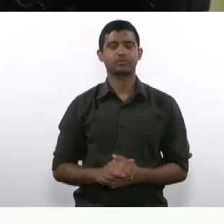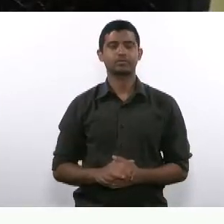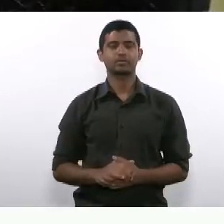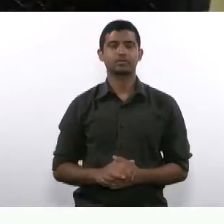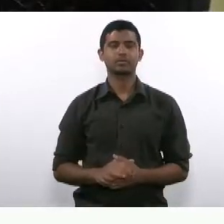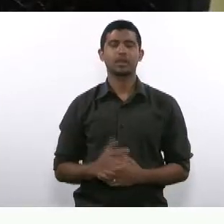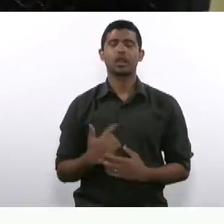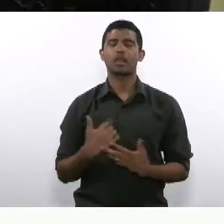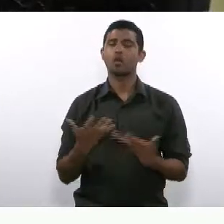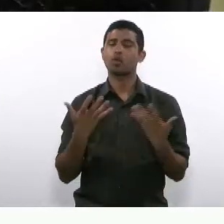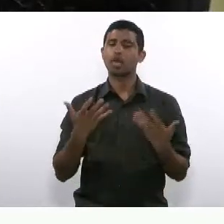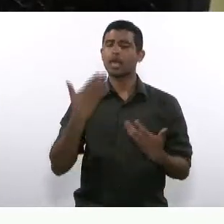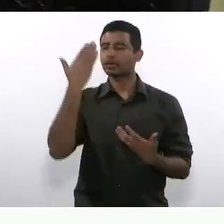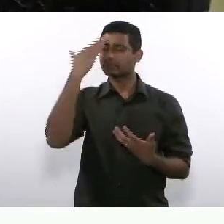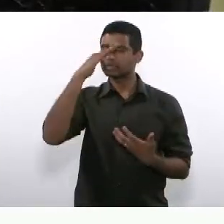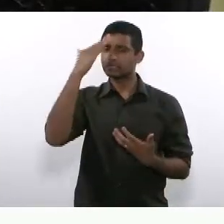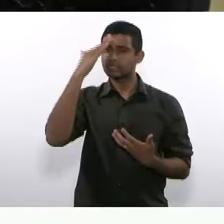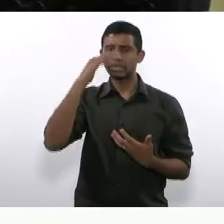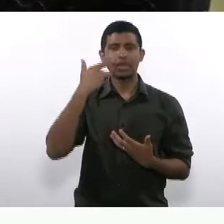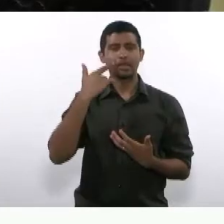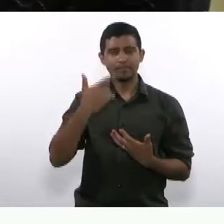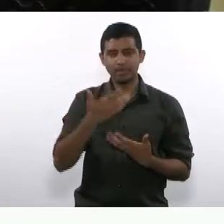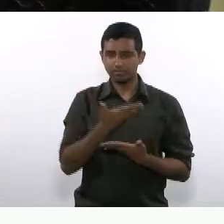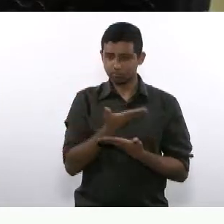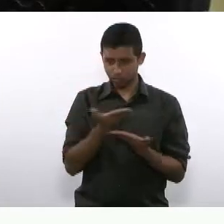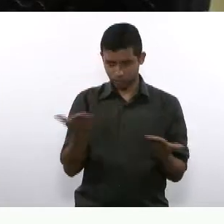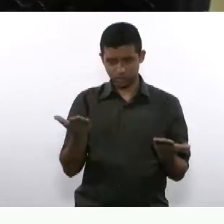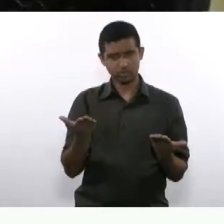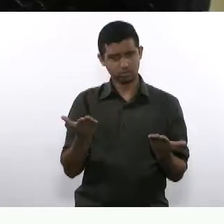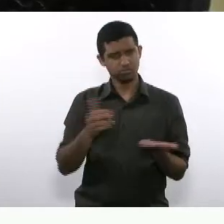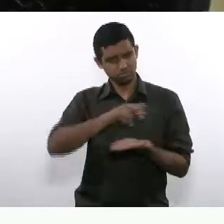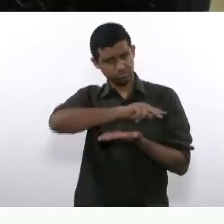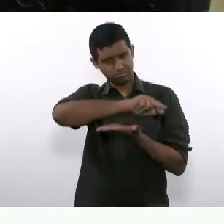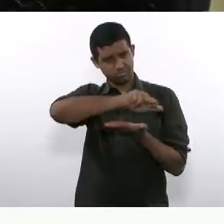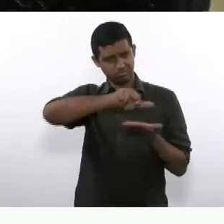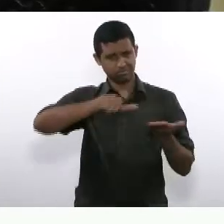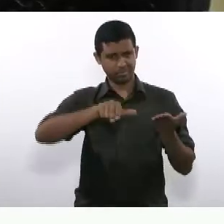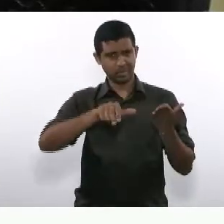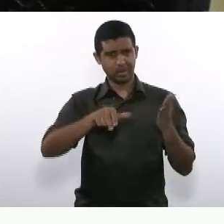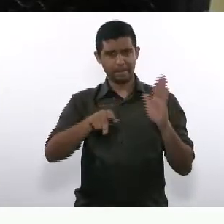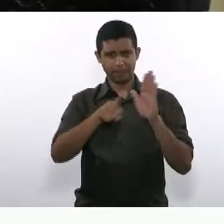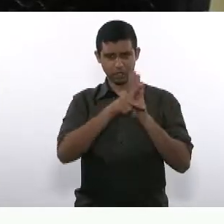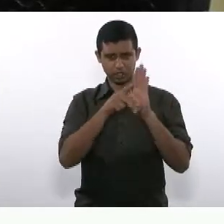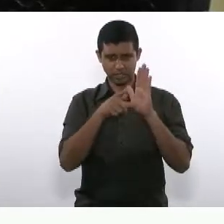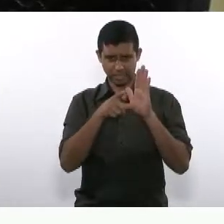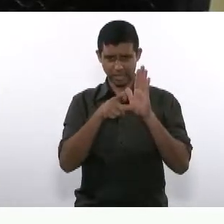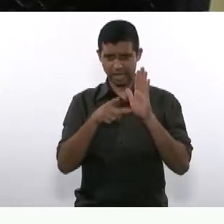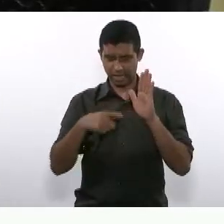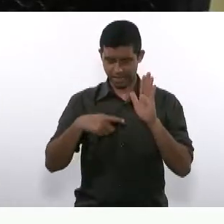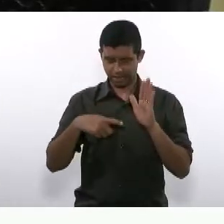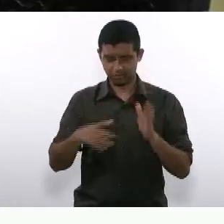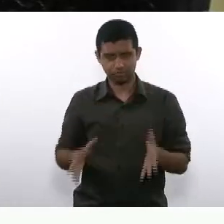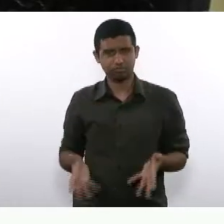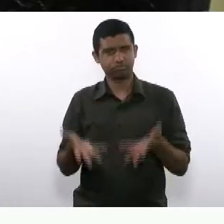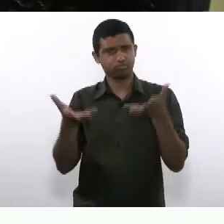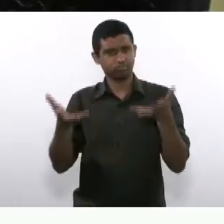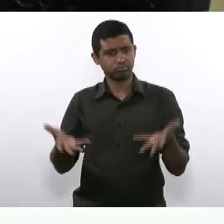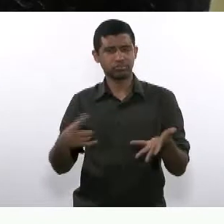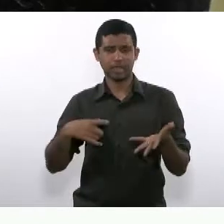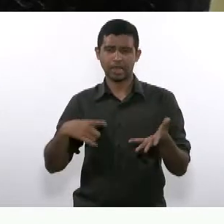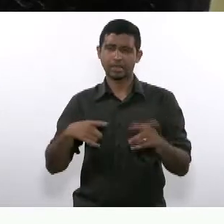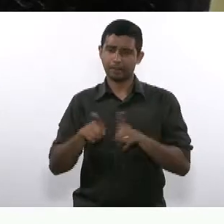queria entender, dentre esses produtos e dentre esses projetos que foram incentivados, além dos grandes